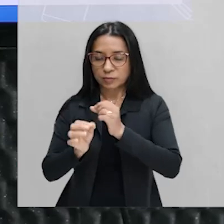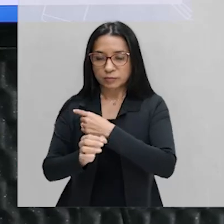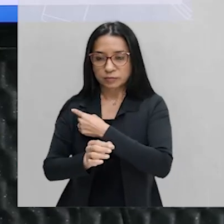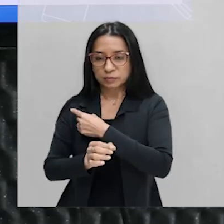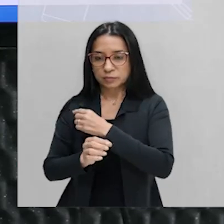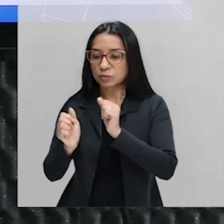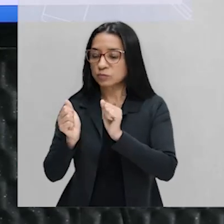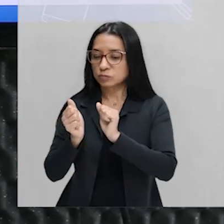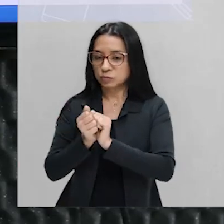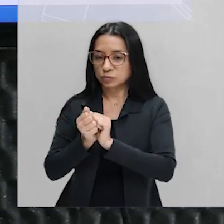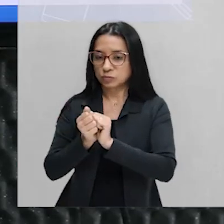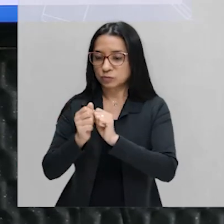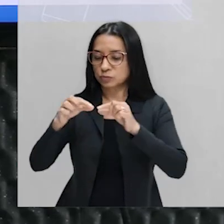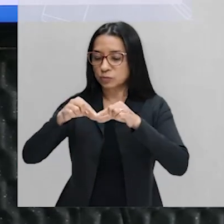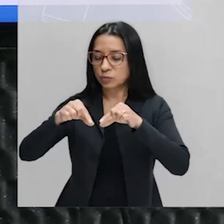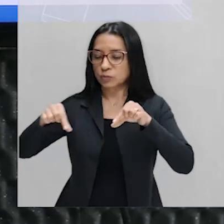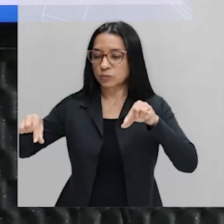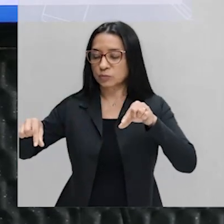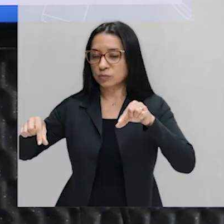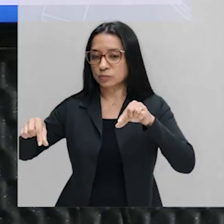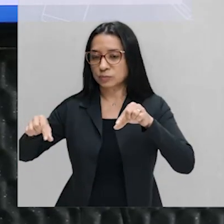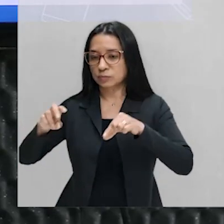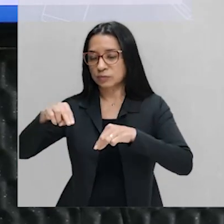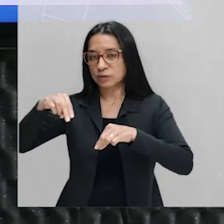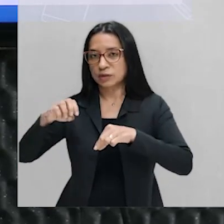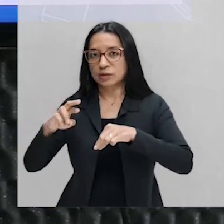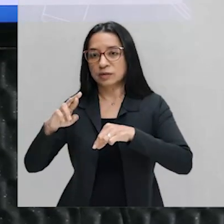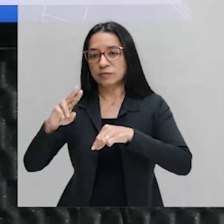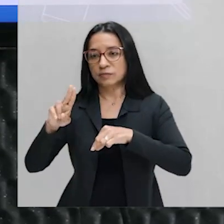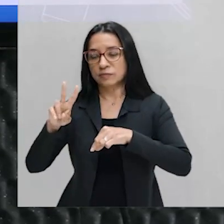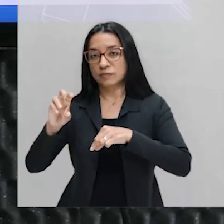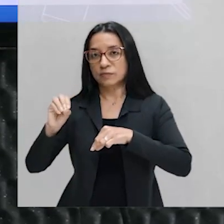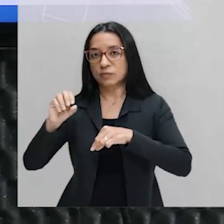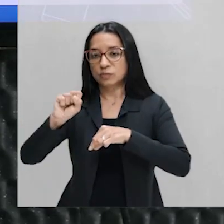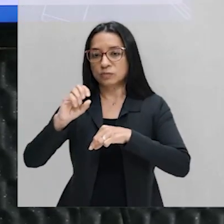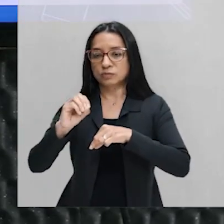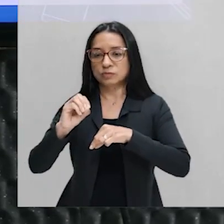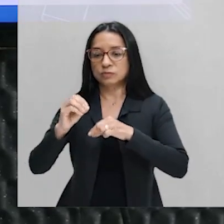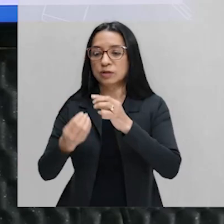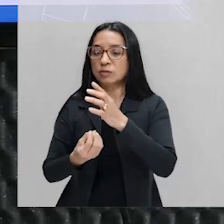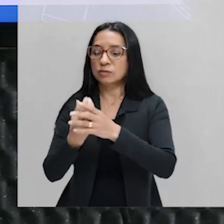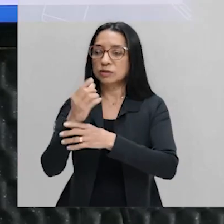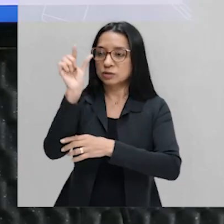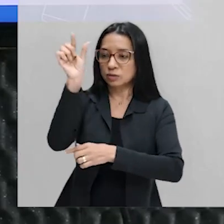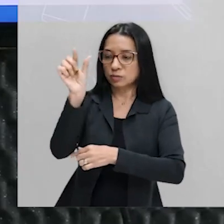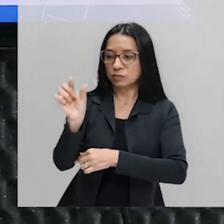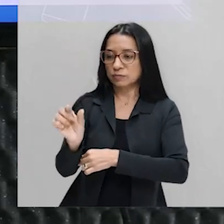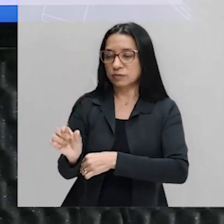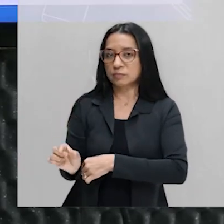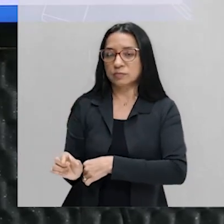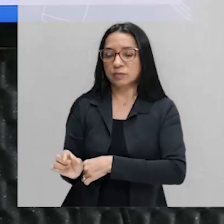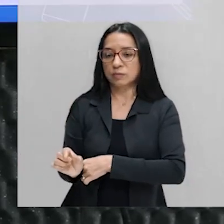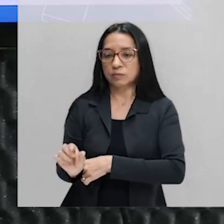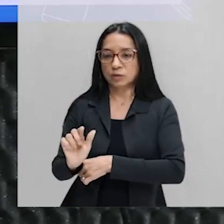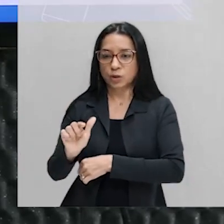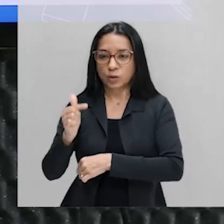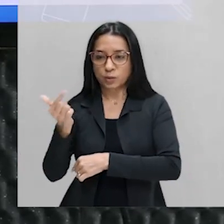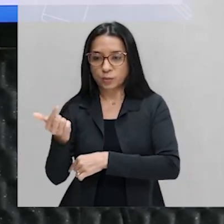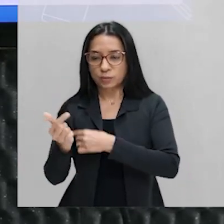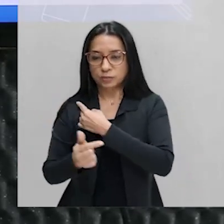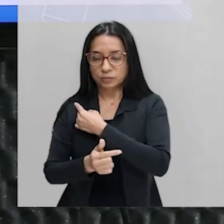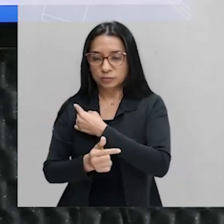com o tubo nervoso vai dar origem à coluna vertebral. Então, aqui em azul nós temos o ectoderme,